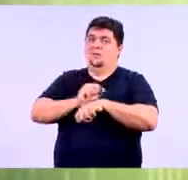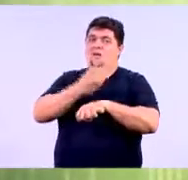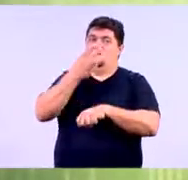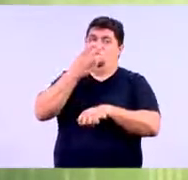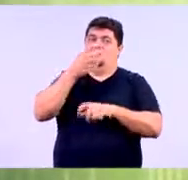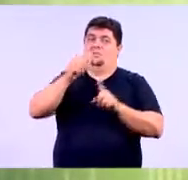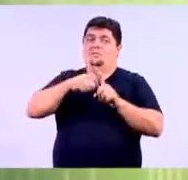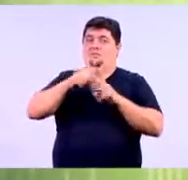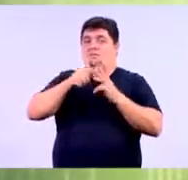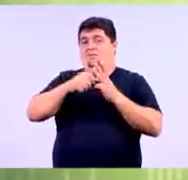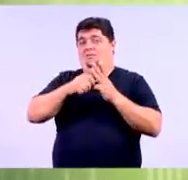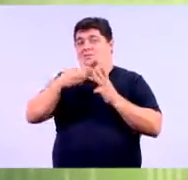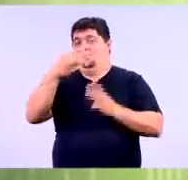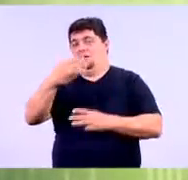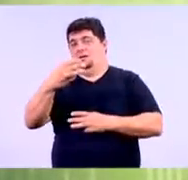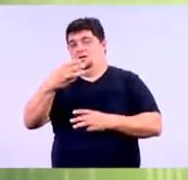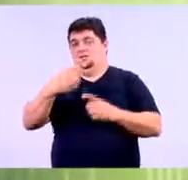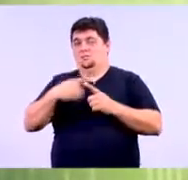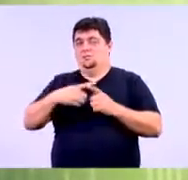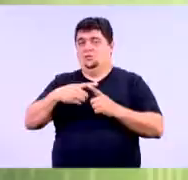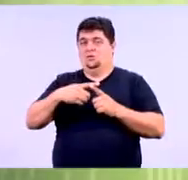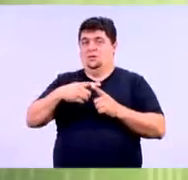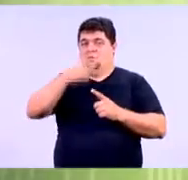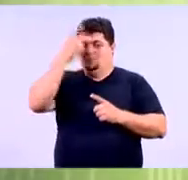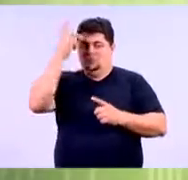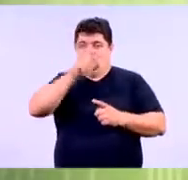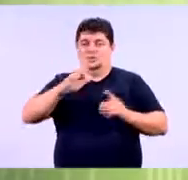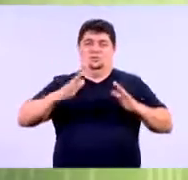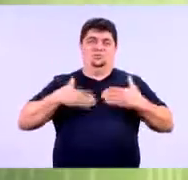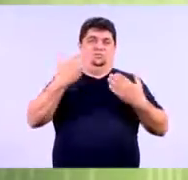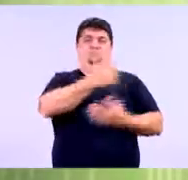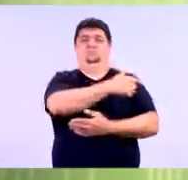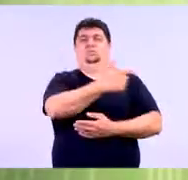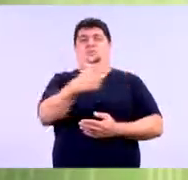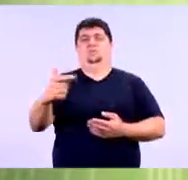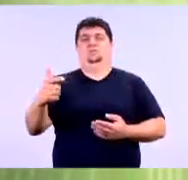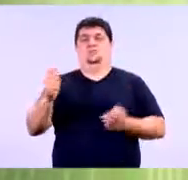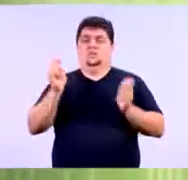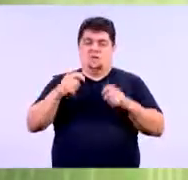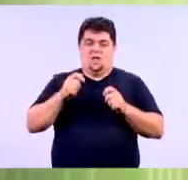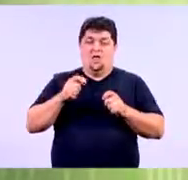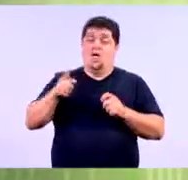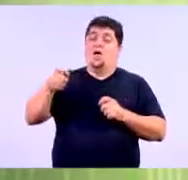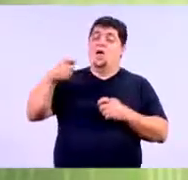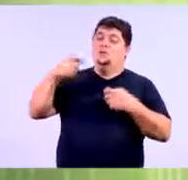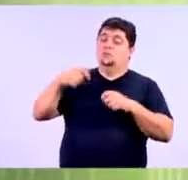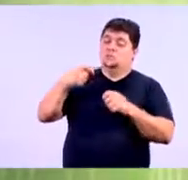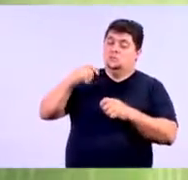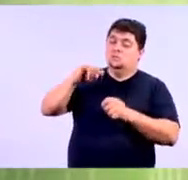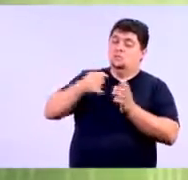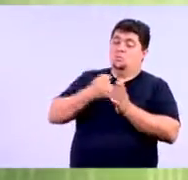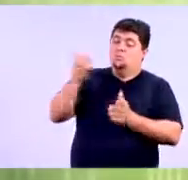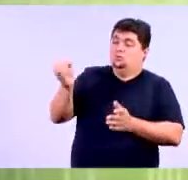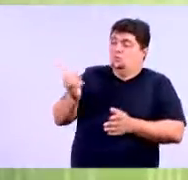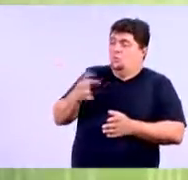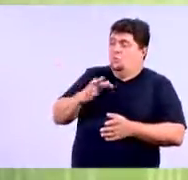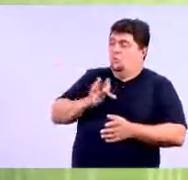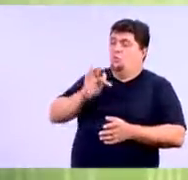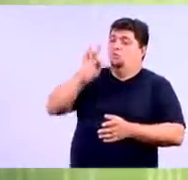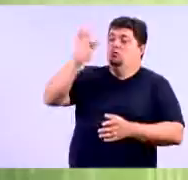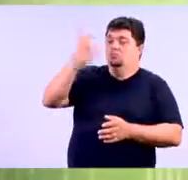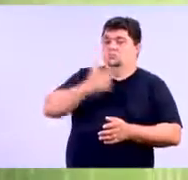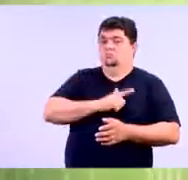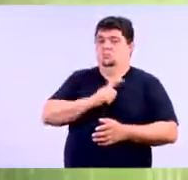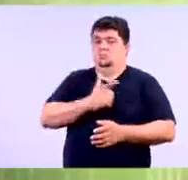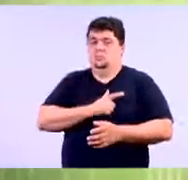para que tenhamos uma segurança maior e possamos ter condições de pagar esse tributo. Então, por isso que existe